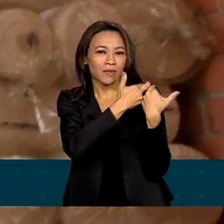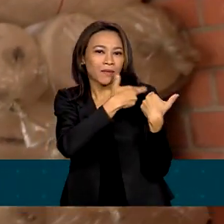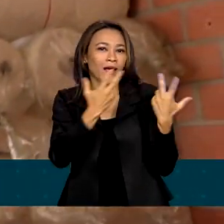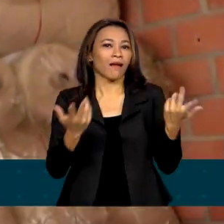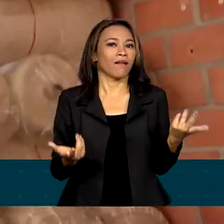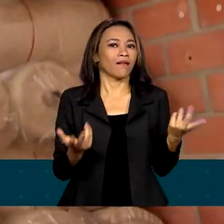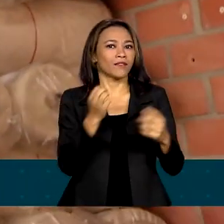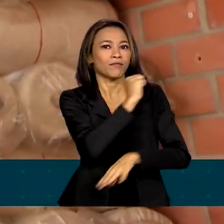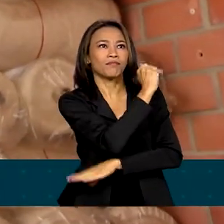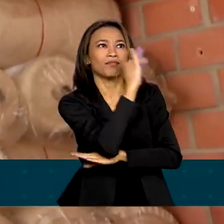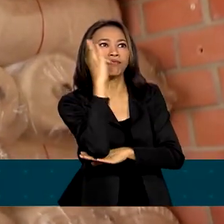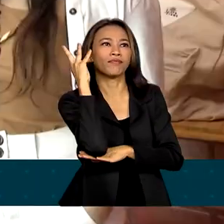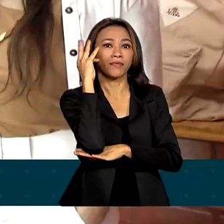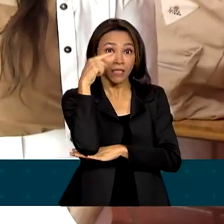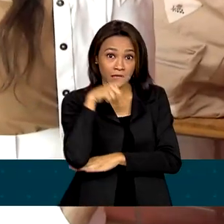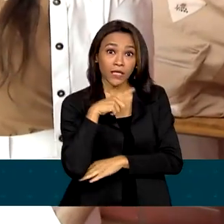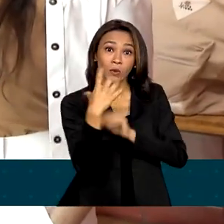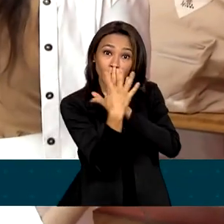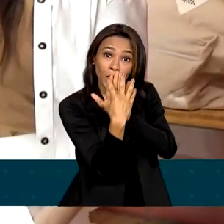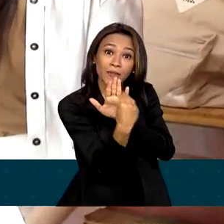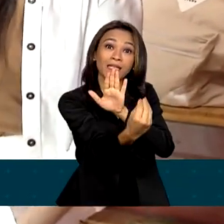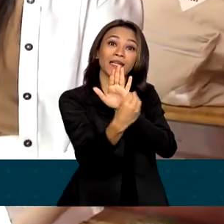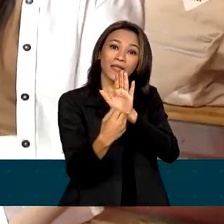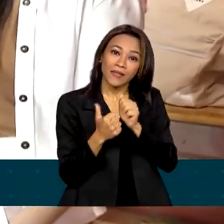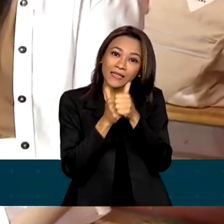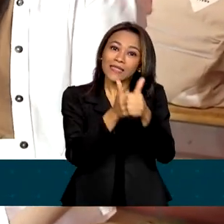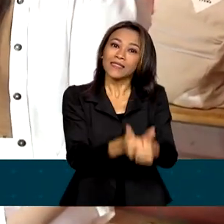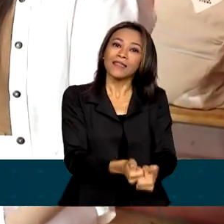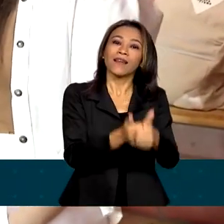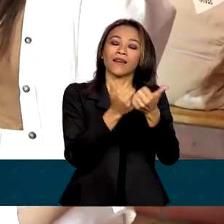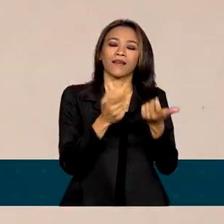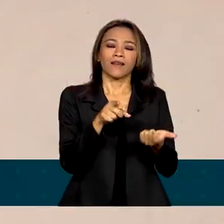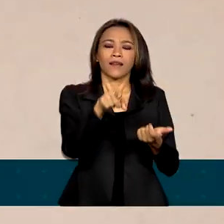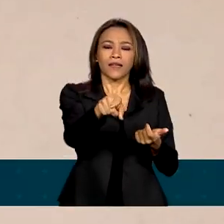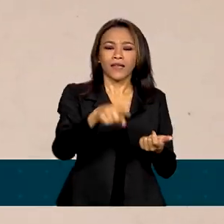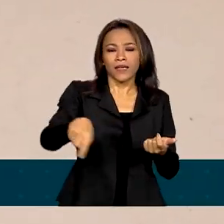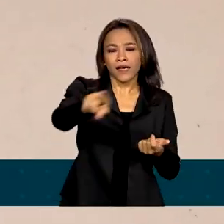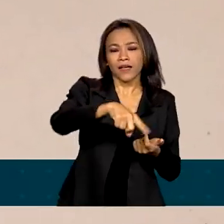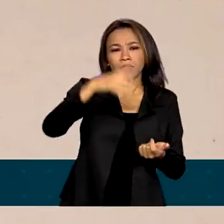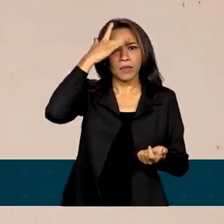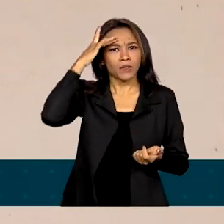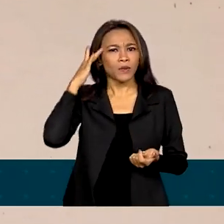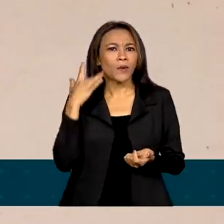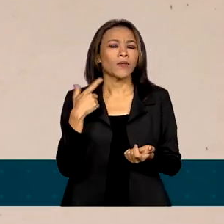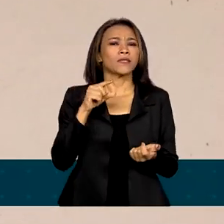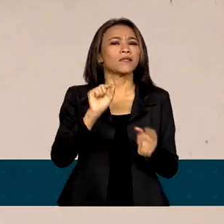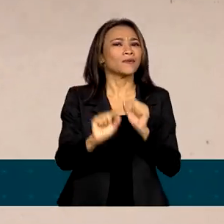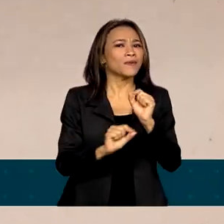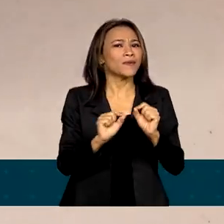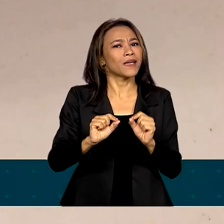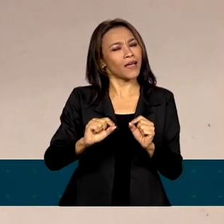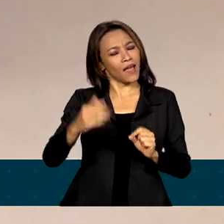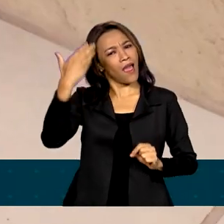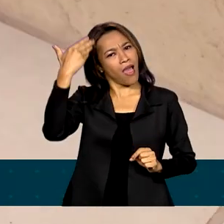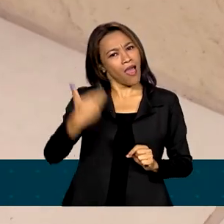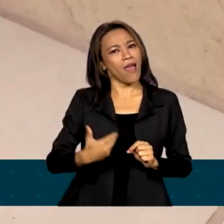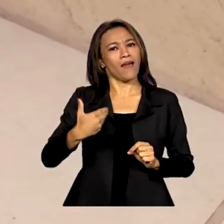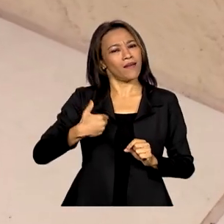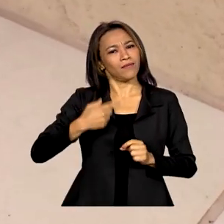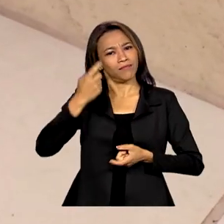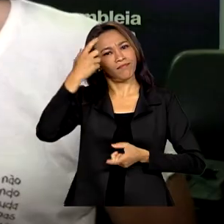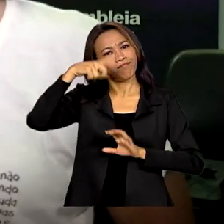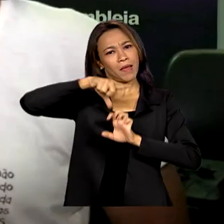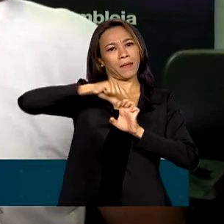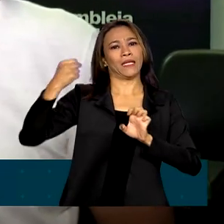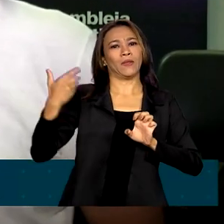mas também por um modelo baseado na economia solidária, que faz dos cooperados protagonistas do próprio